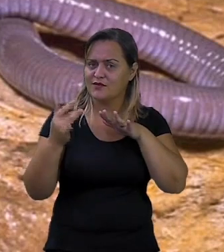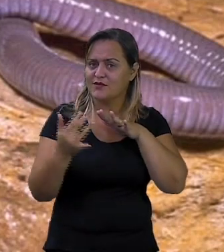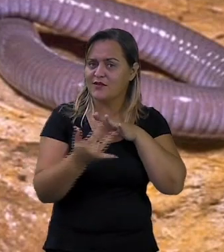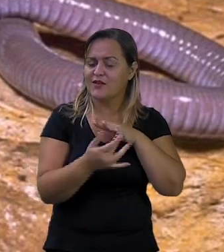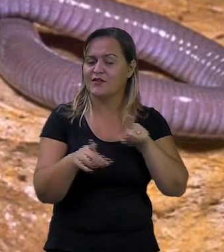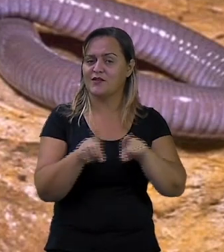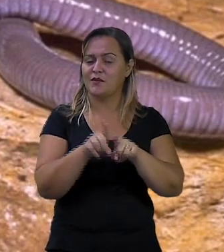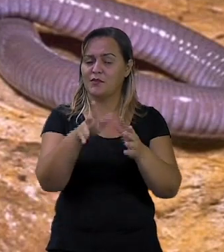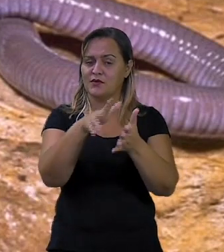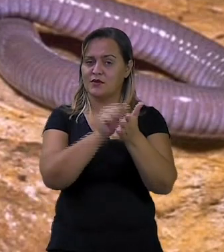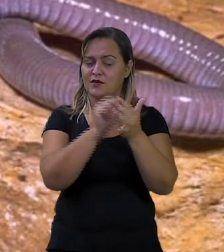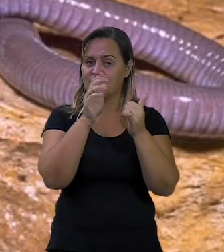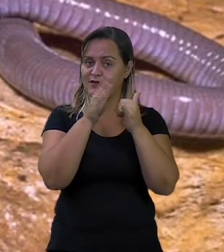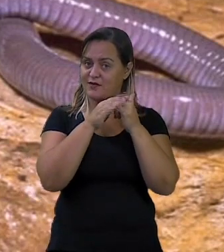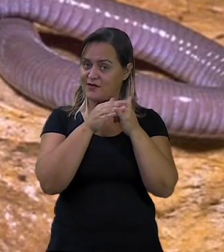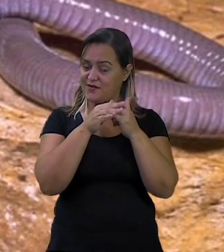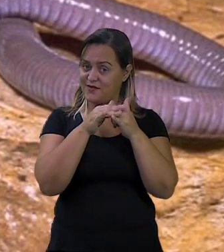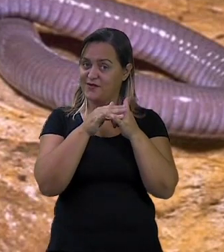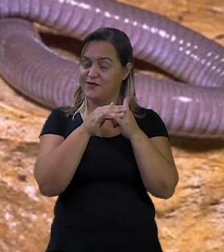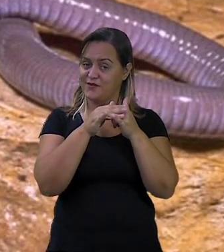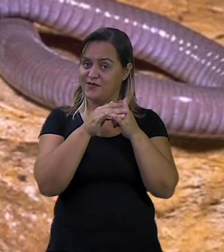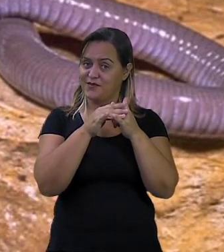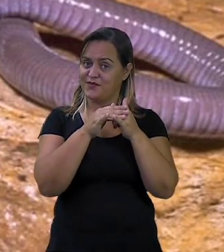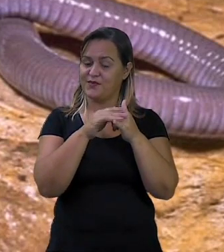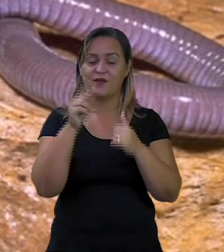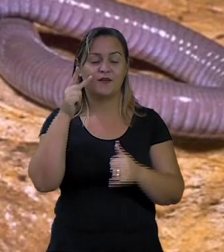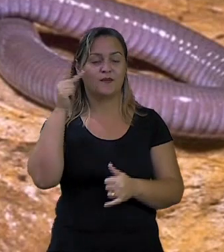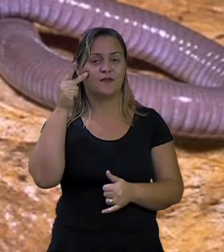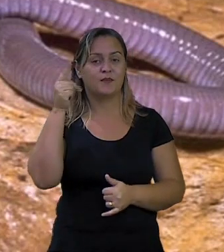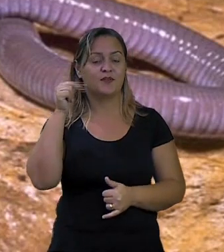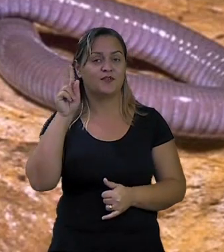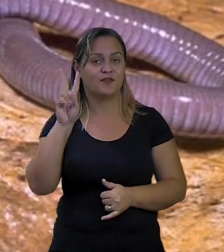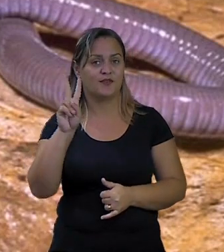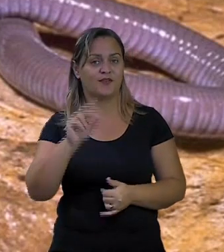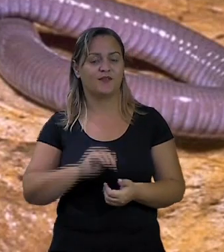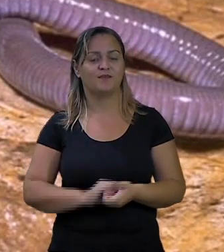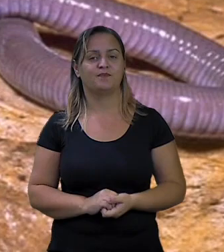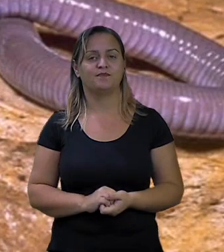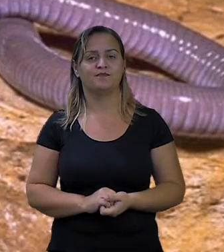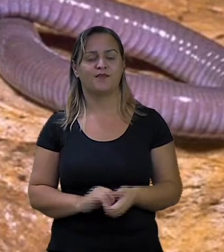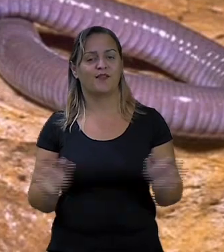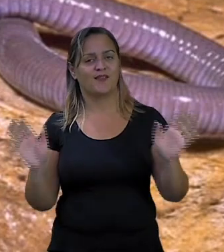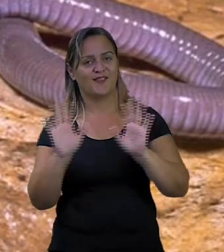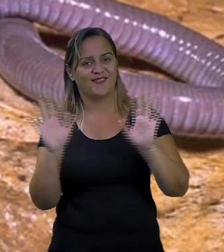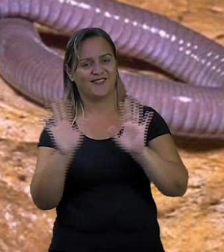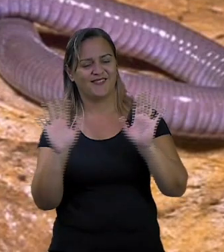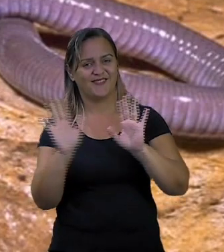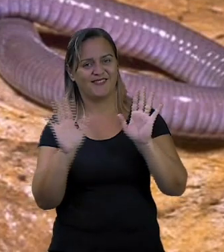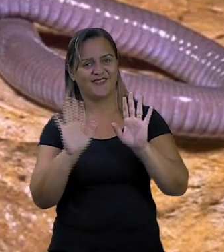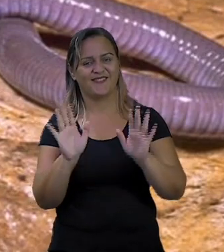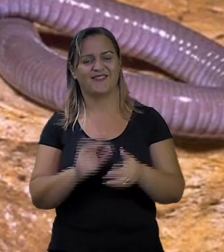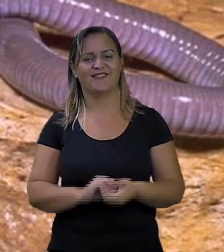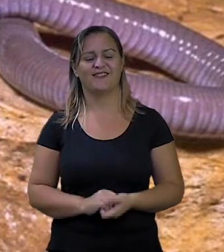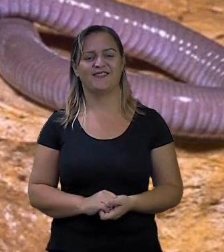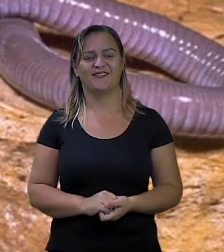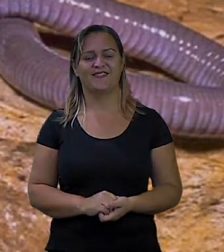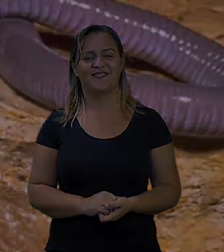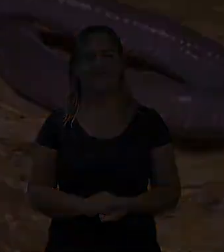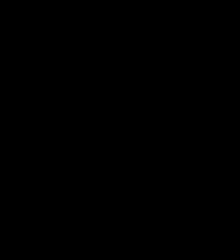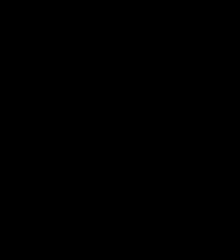sociais e se inscrever em nosso canal do YouTube smed GB até nossa próxima aula